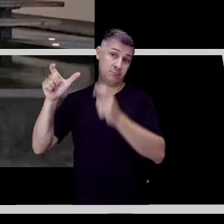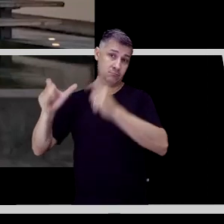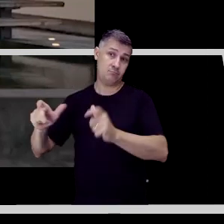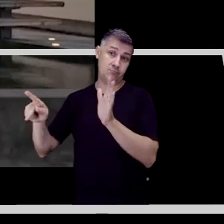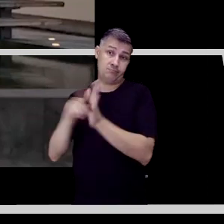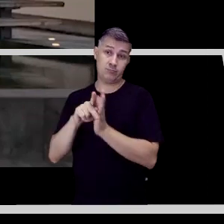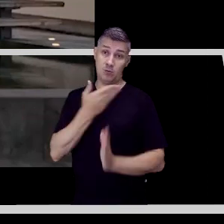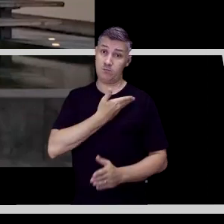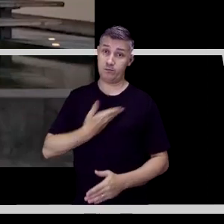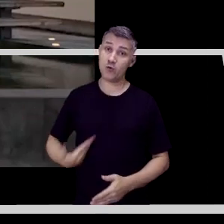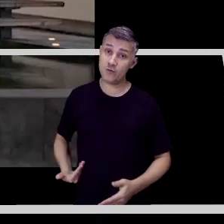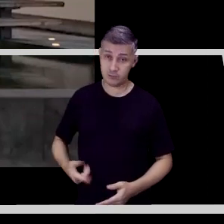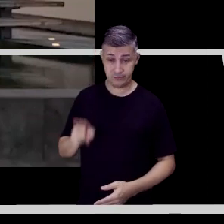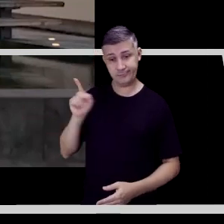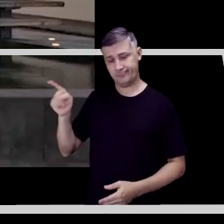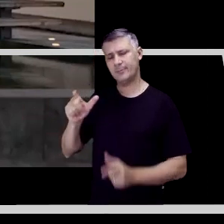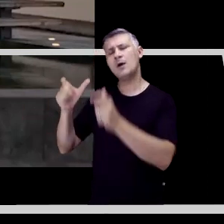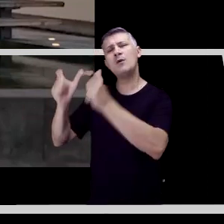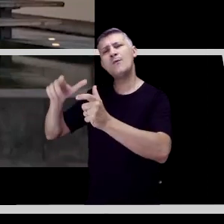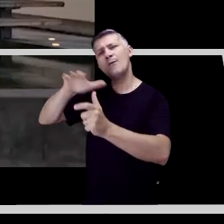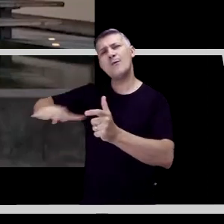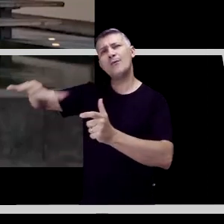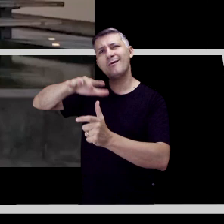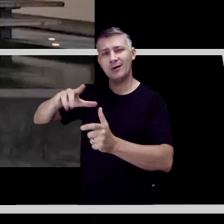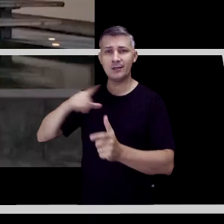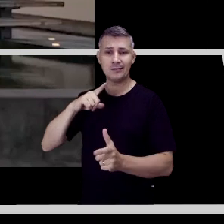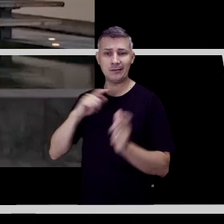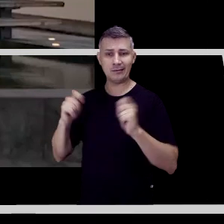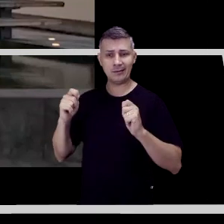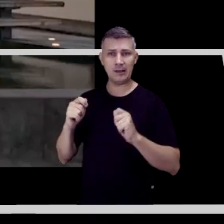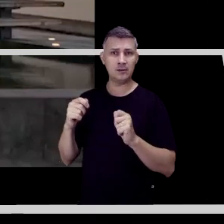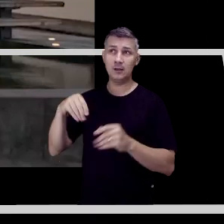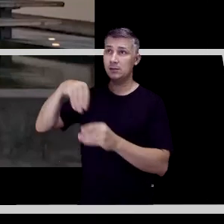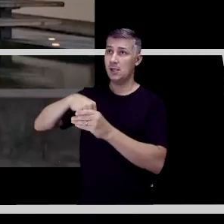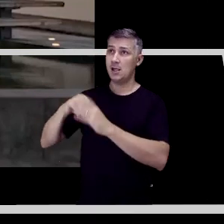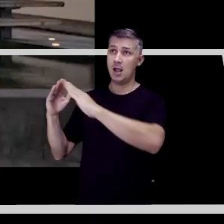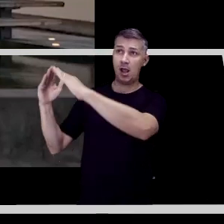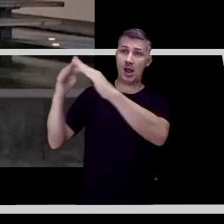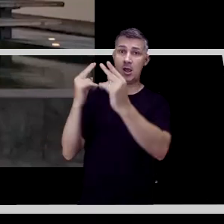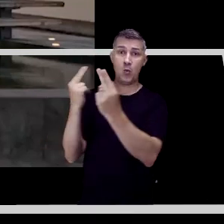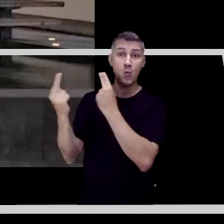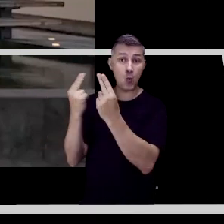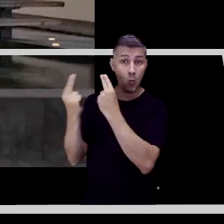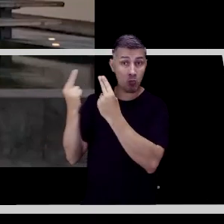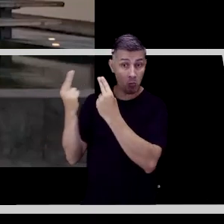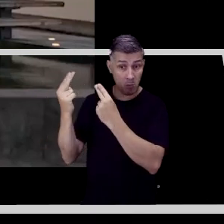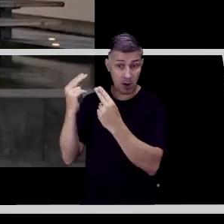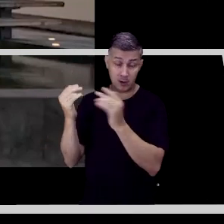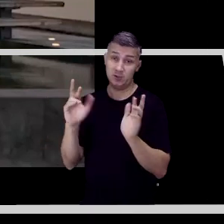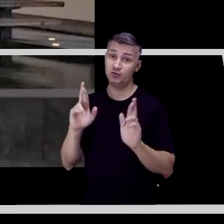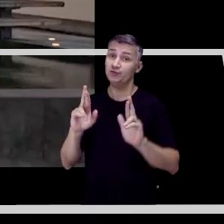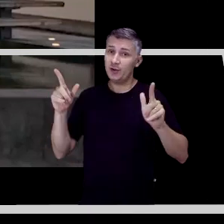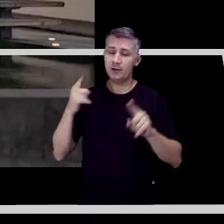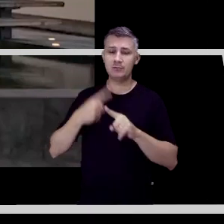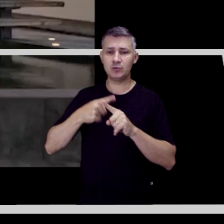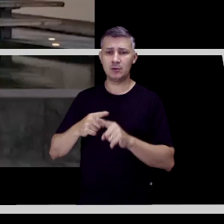um órgão público. Ele tem uma condição urbana assim, um pouco